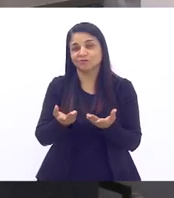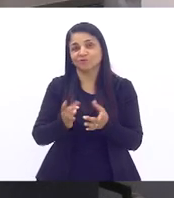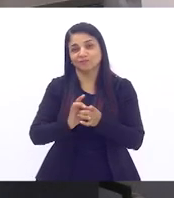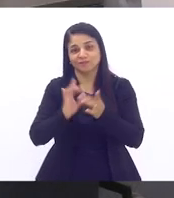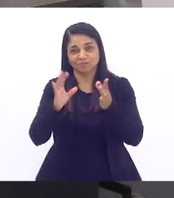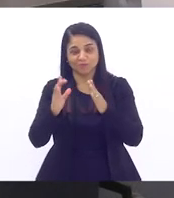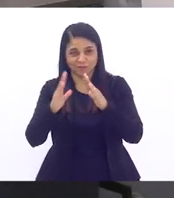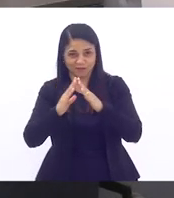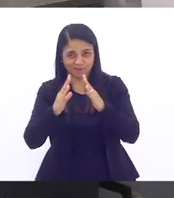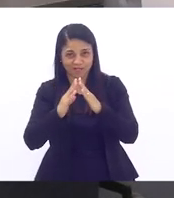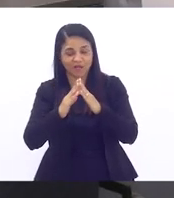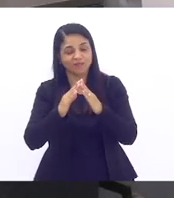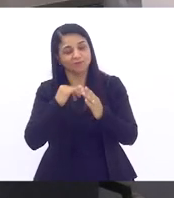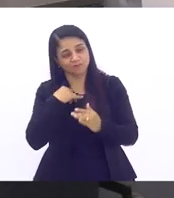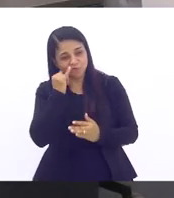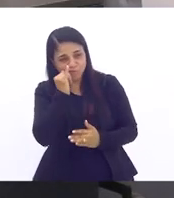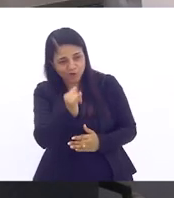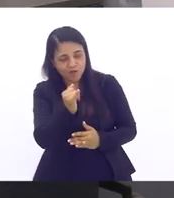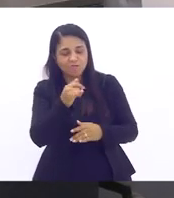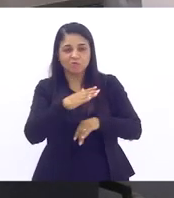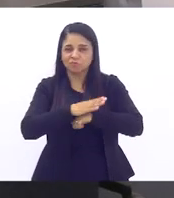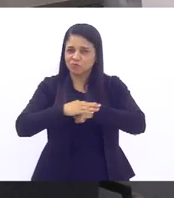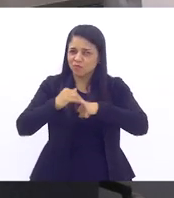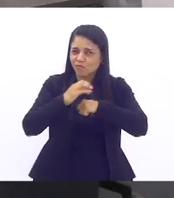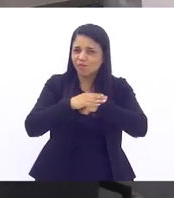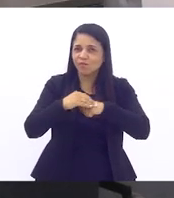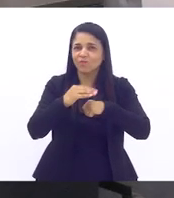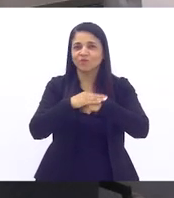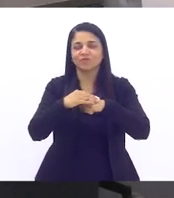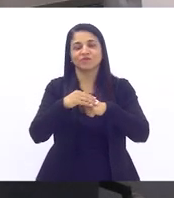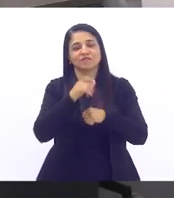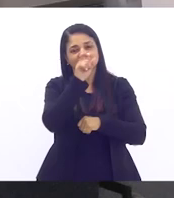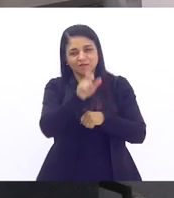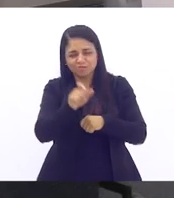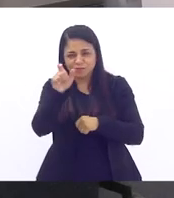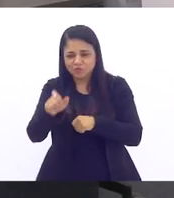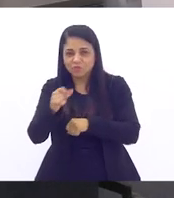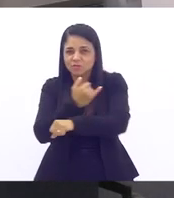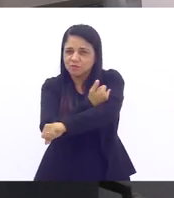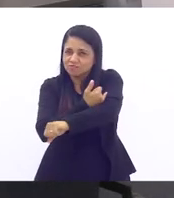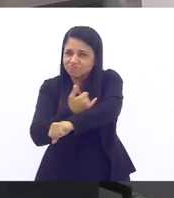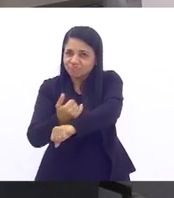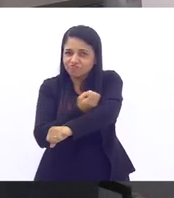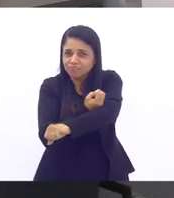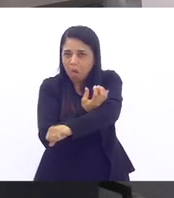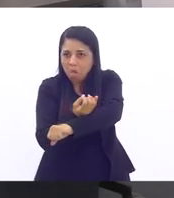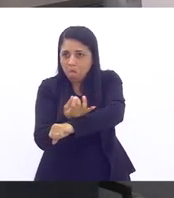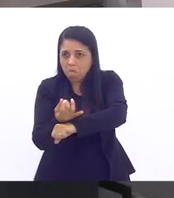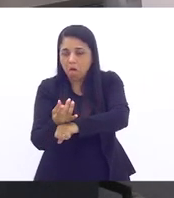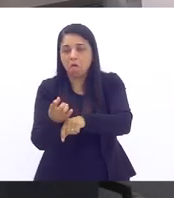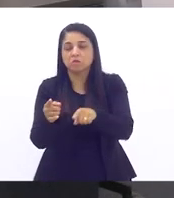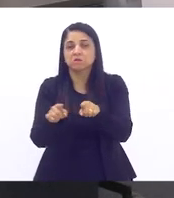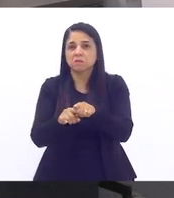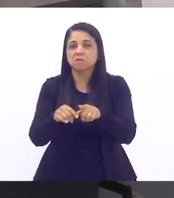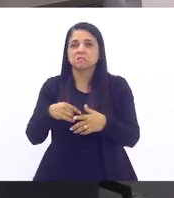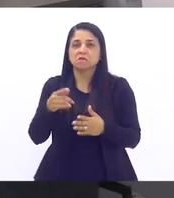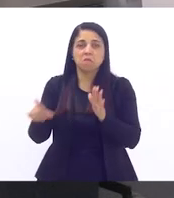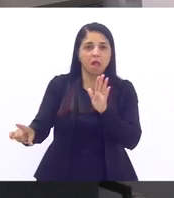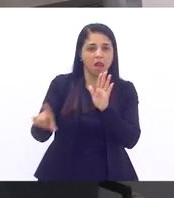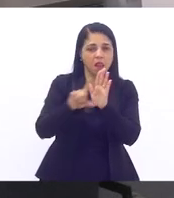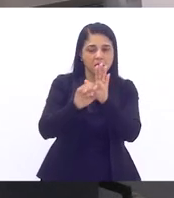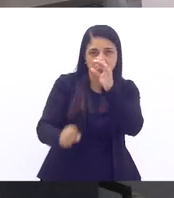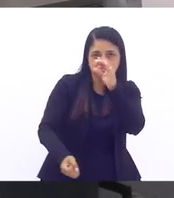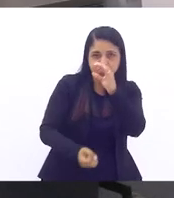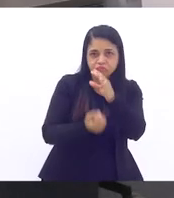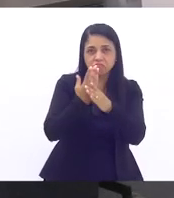gesto de nobreza de carinho com os pacientes com epidermólise bolhosa você que foi o primeiro autor de uma lei nesse Parlamento